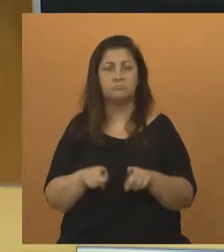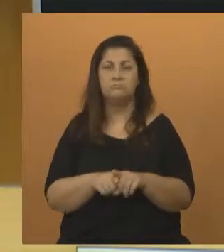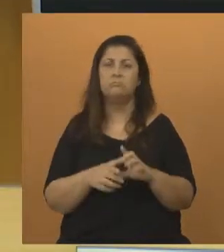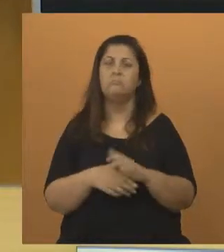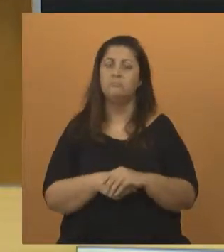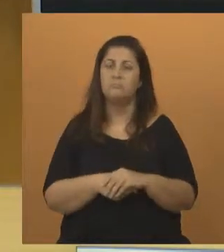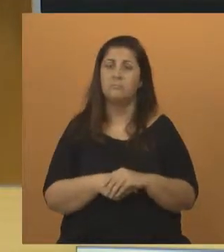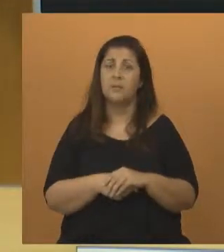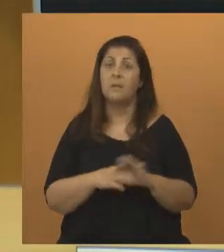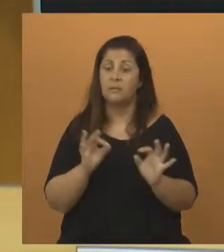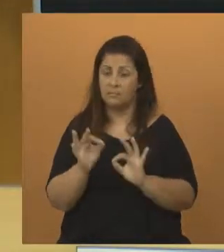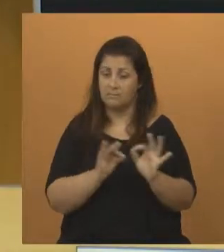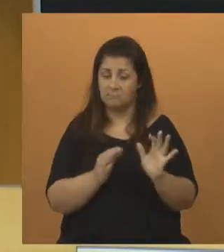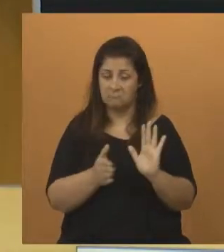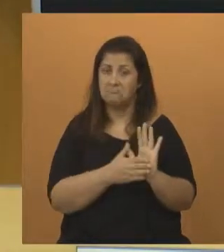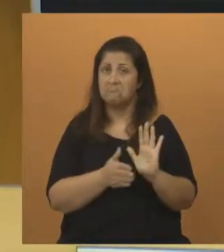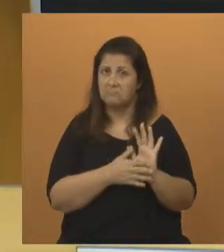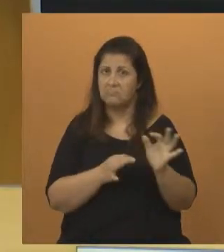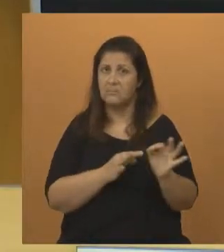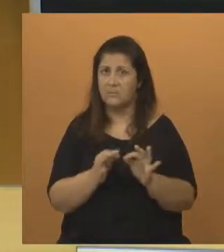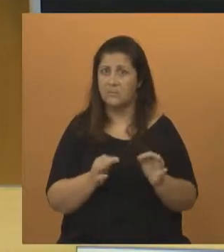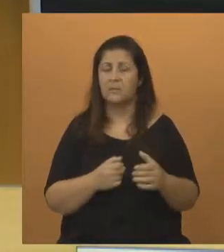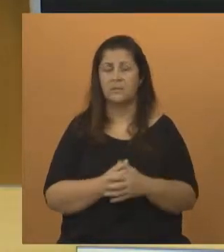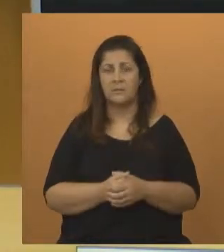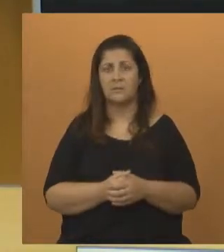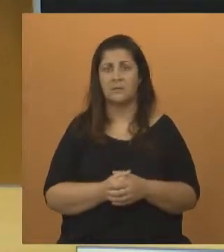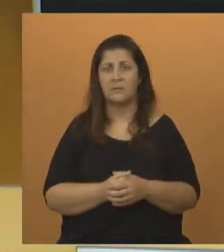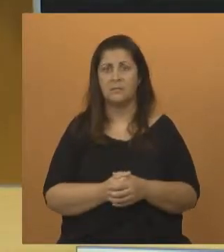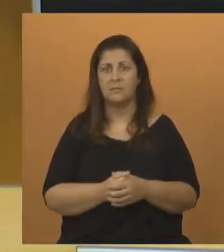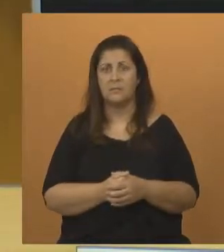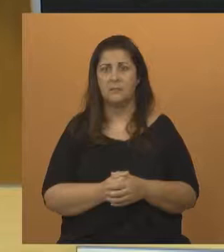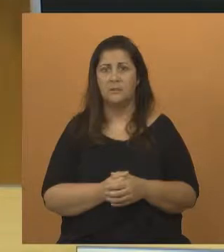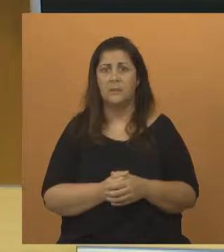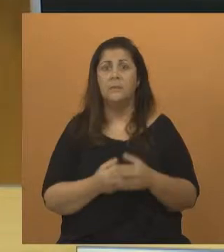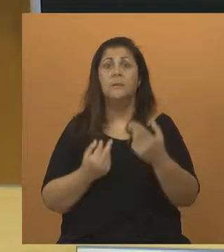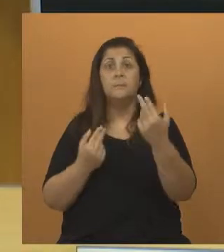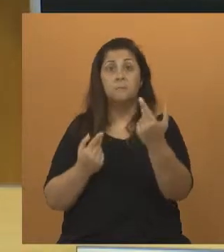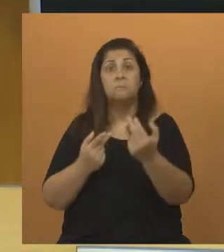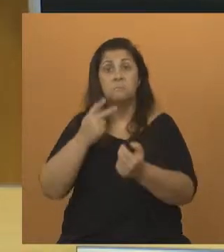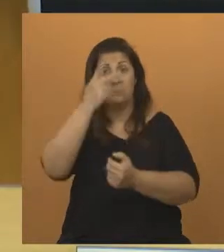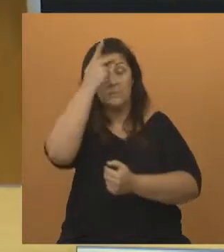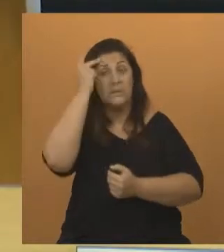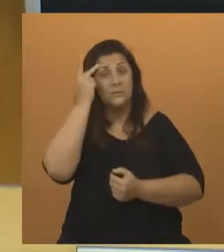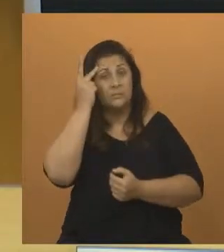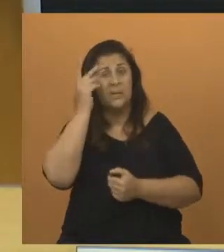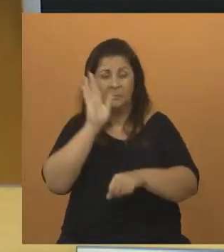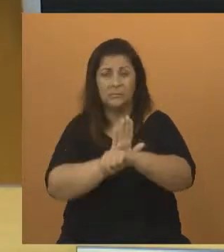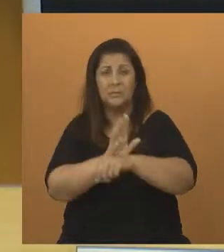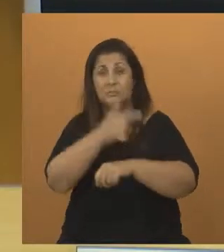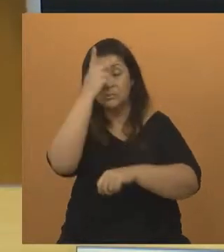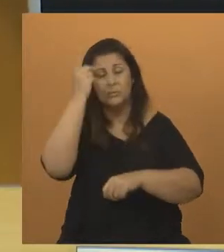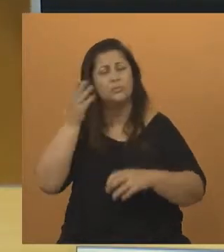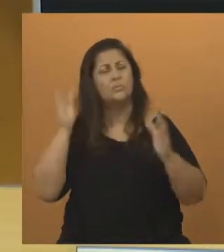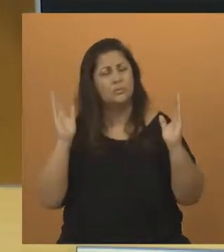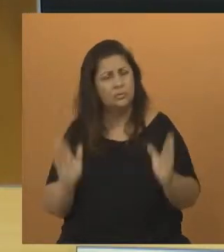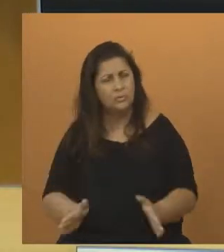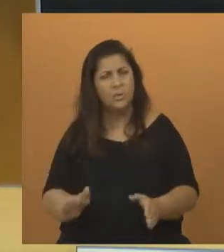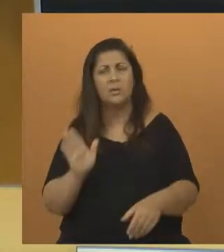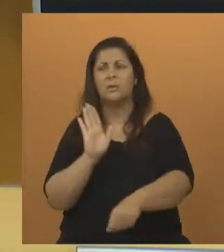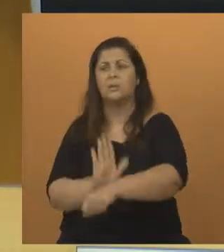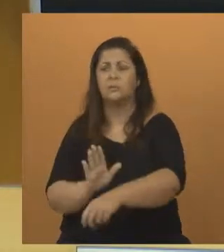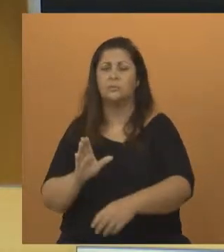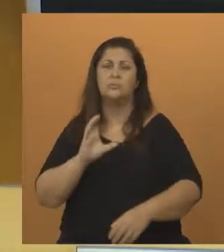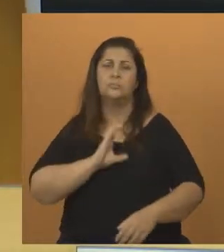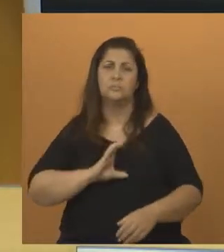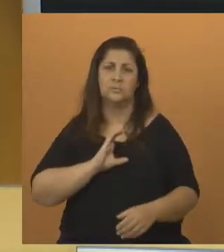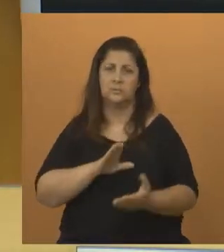foi construído em cima de uma necessidade de umas pessoas que colaboram, contribuem com o município de Jacareí. Então, é